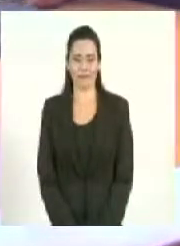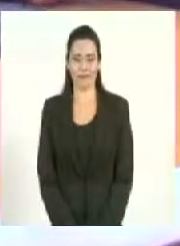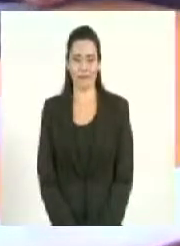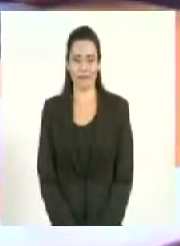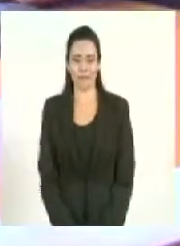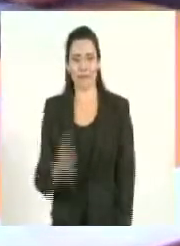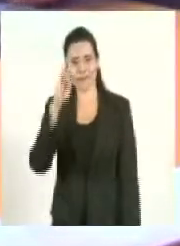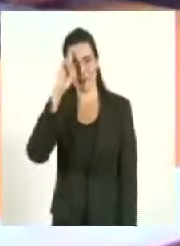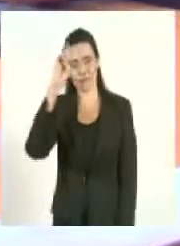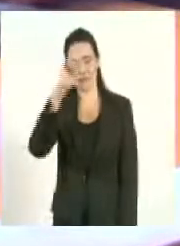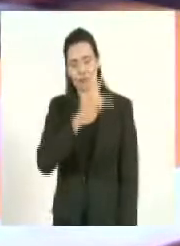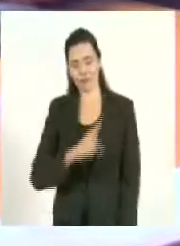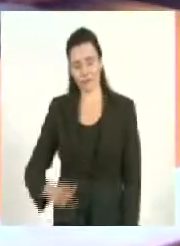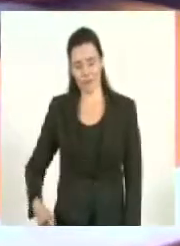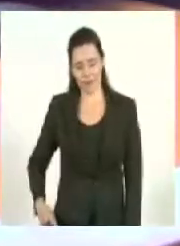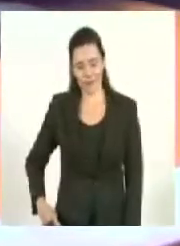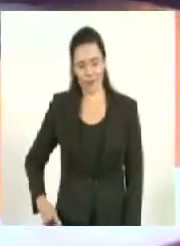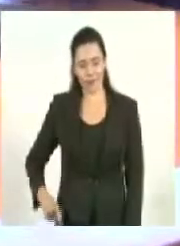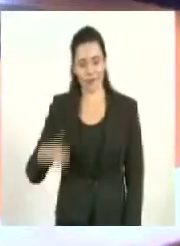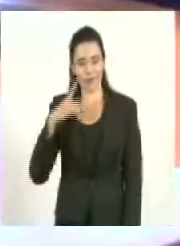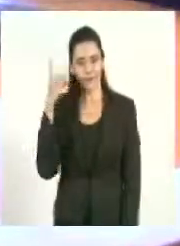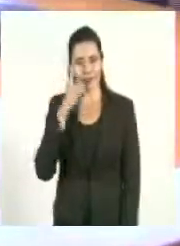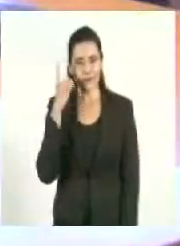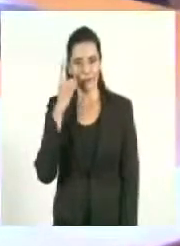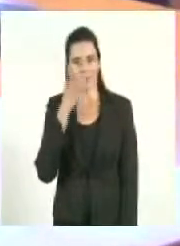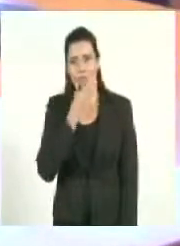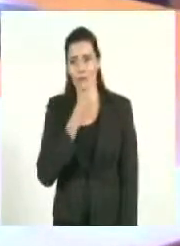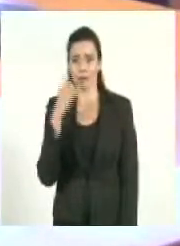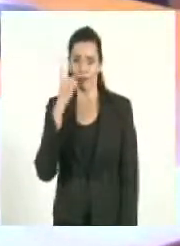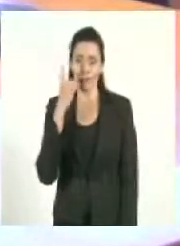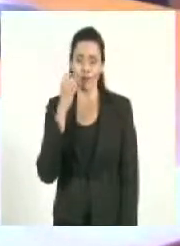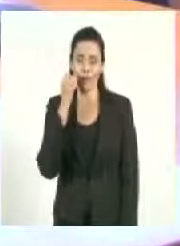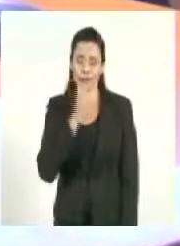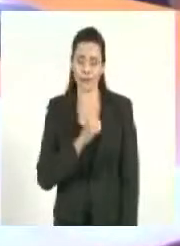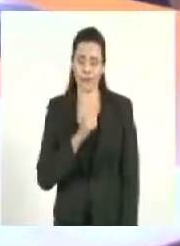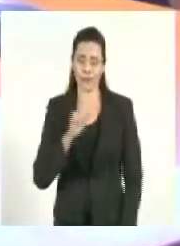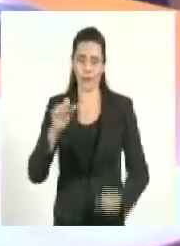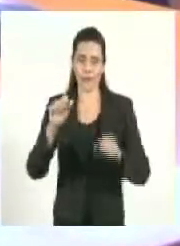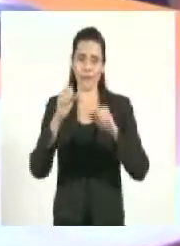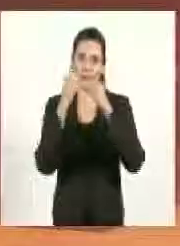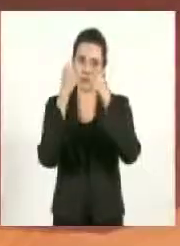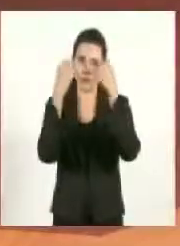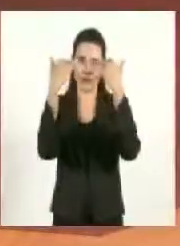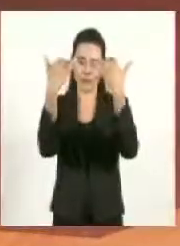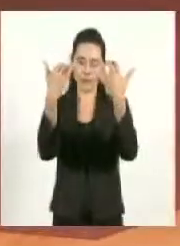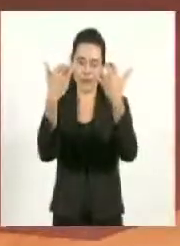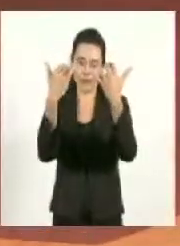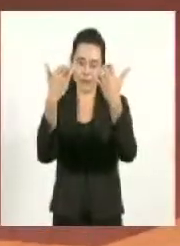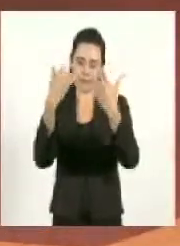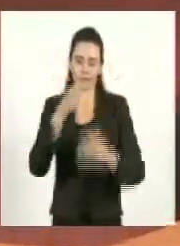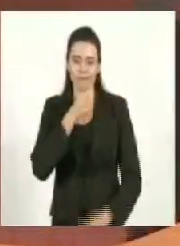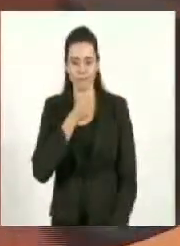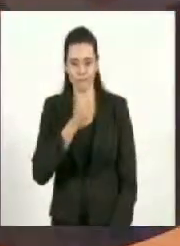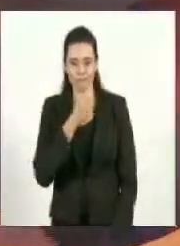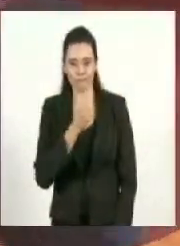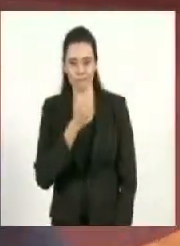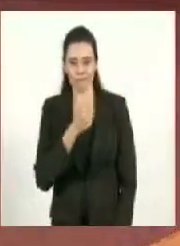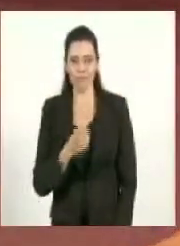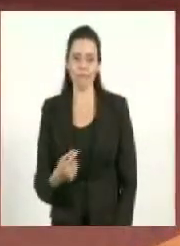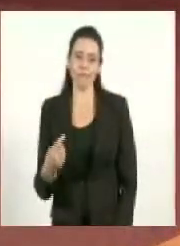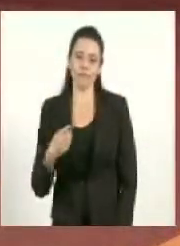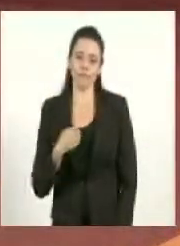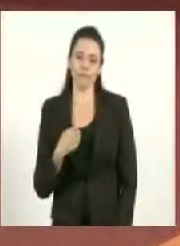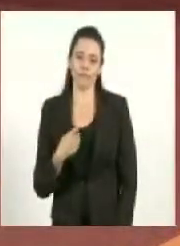Senhor presidente, senhoras e senhores deputados, galeria, imprensa, venho nesse primeiro